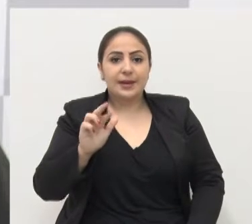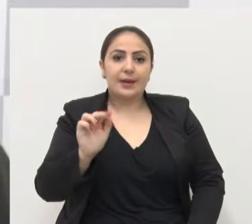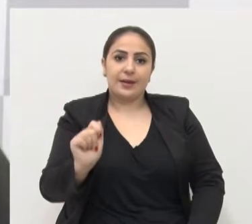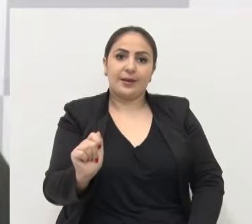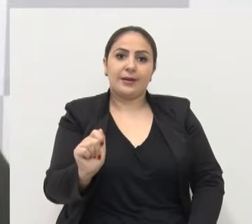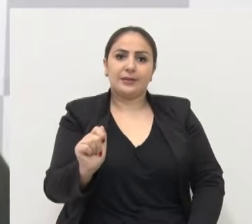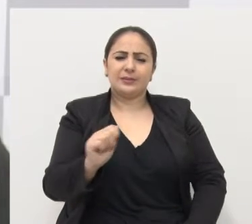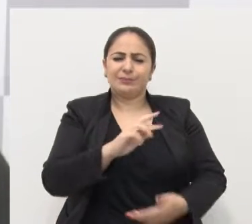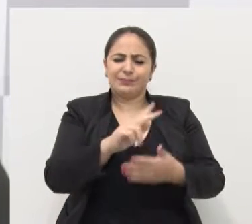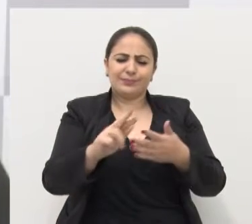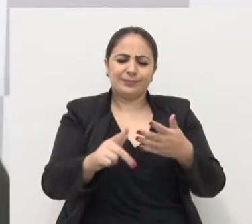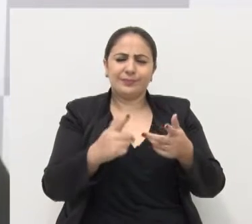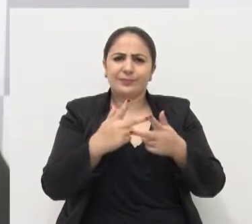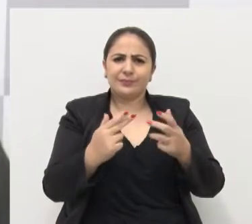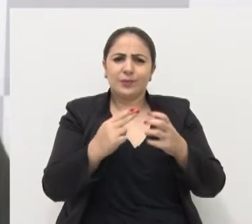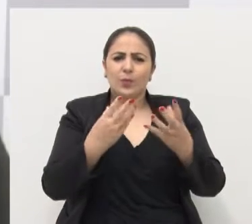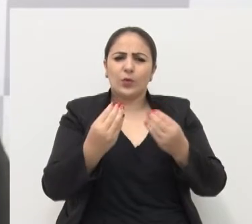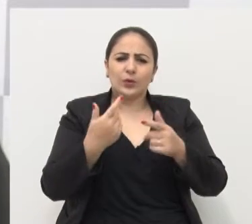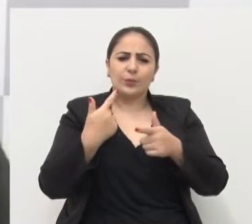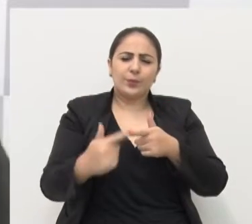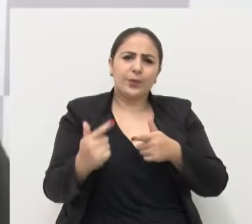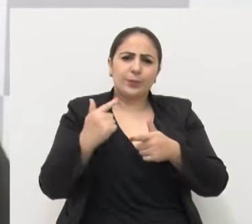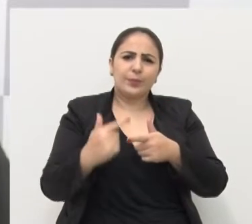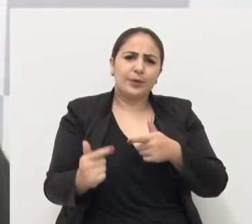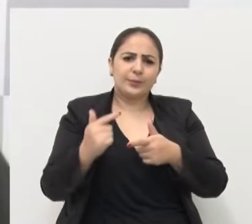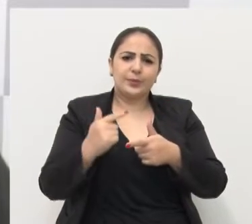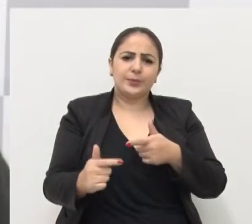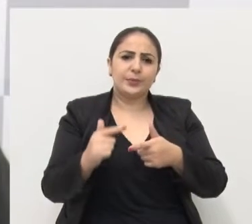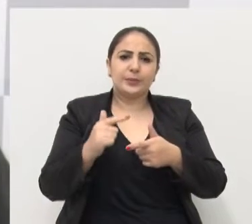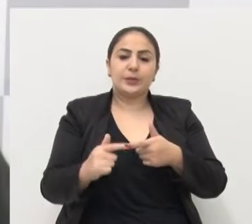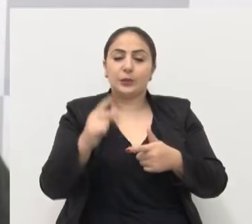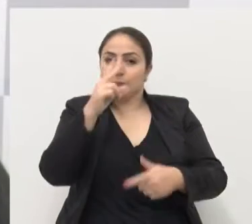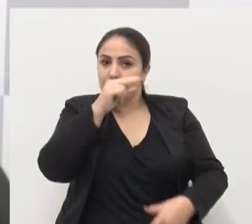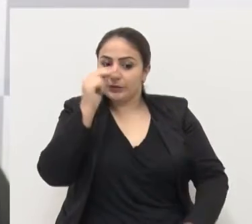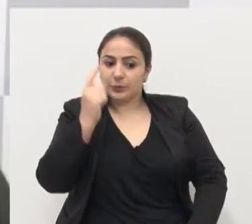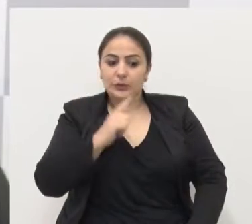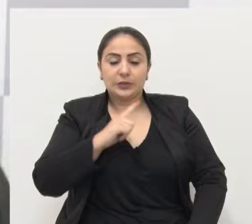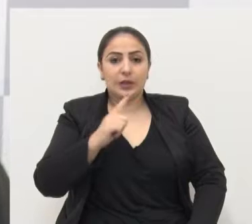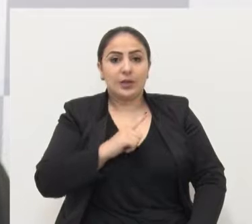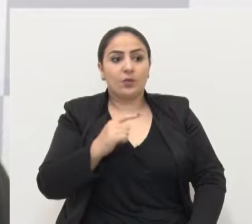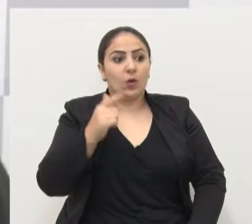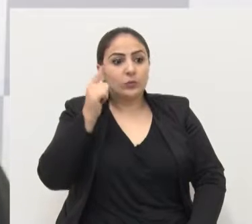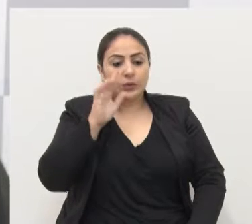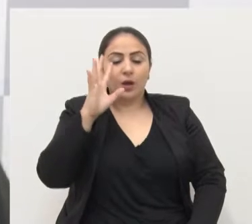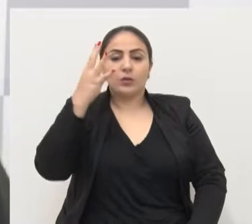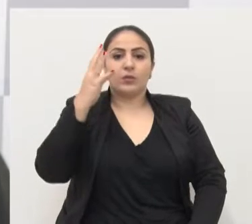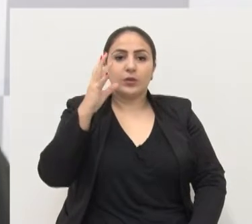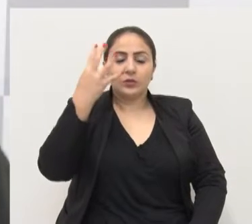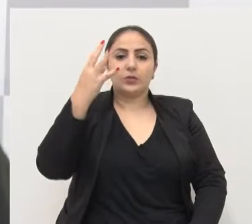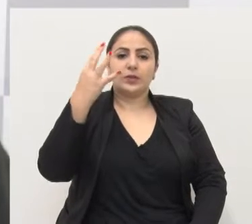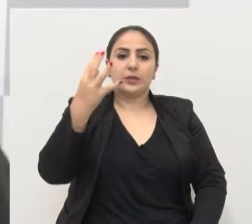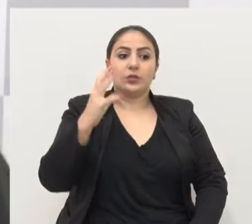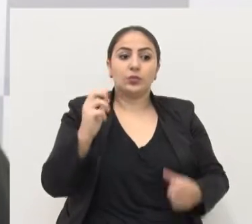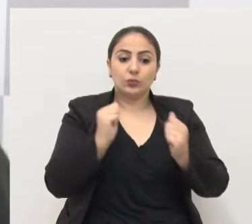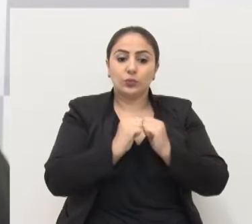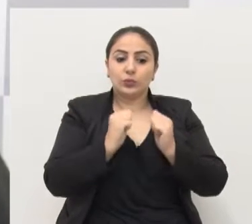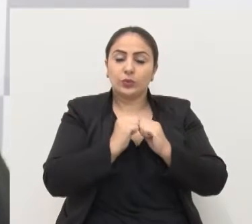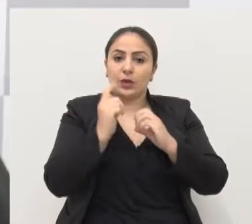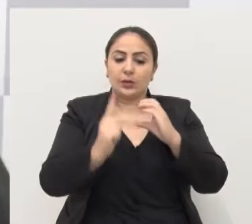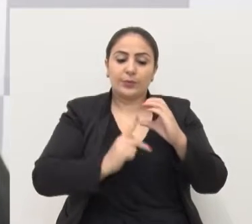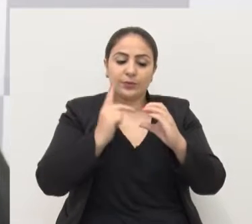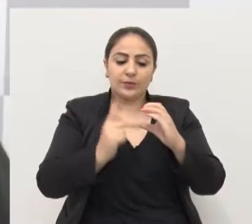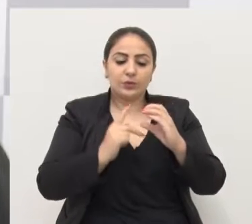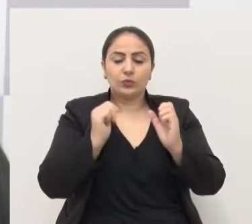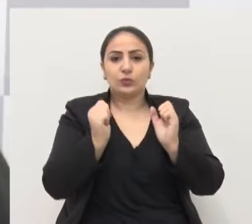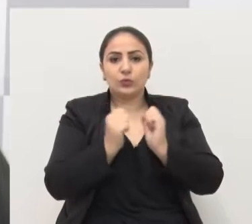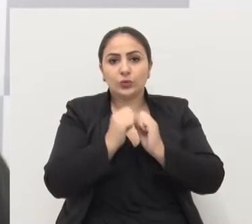vai é um monte de bd de problemas gravíssimos de que o município está passando o quilo foram resolvidos através da câmara de